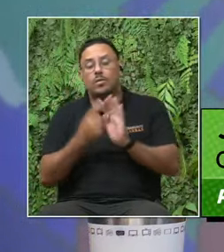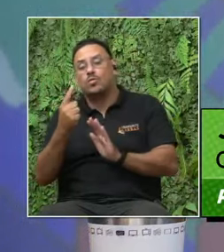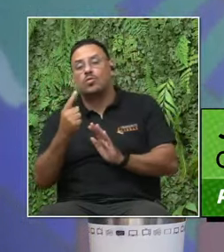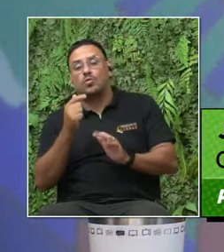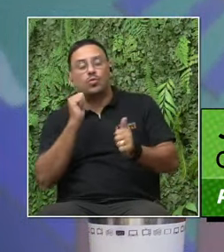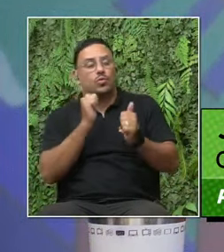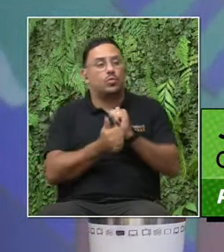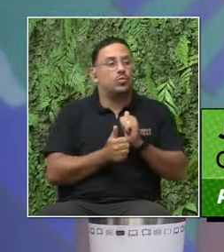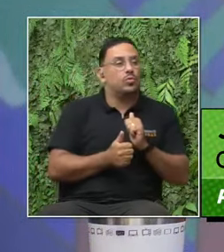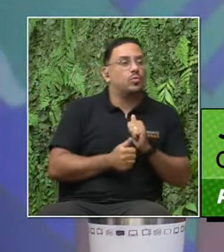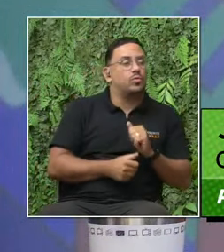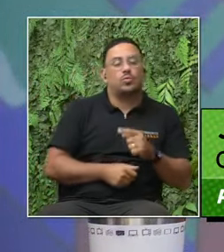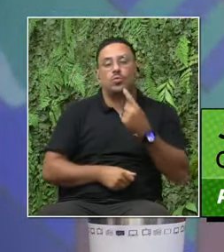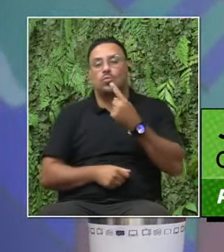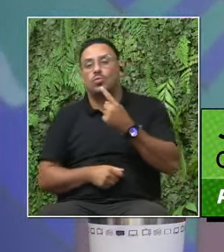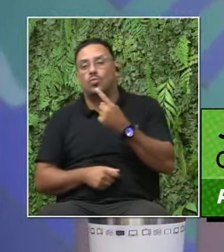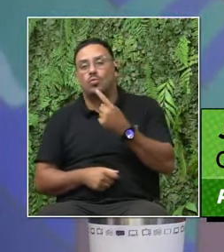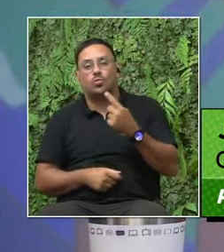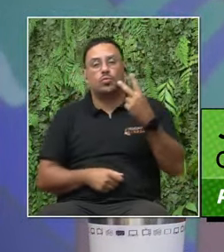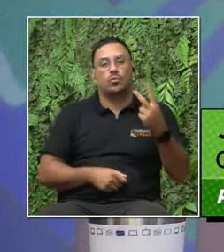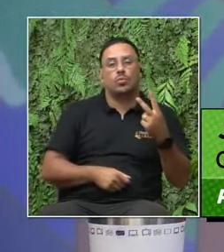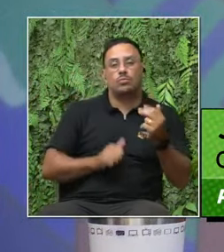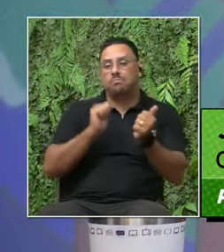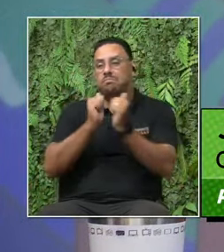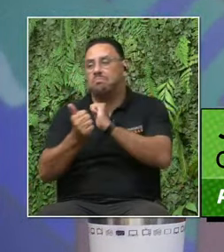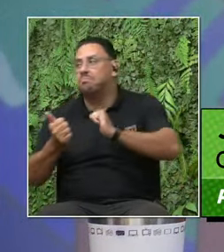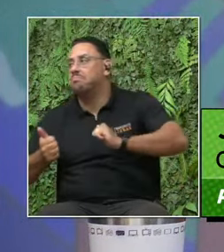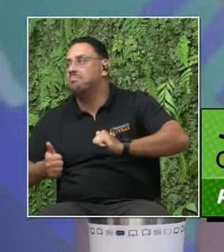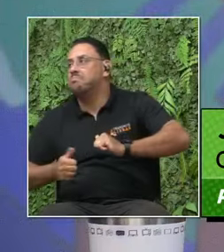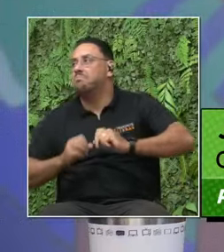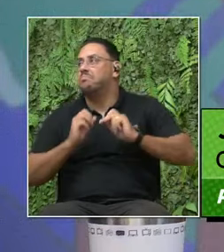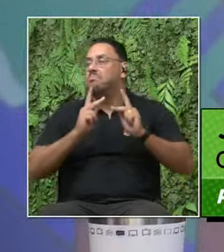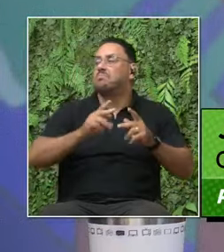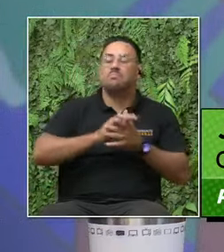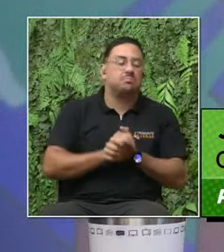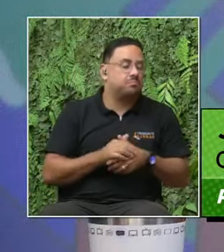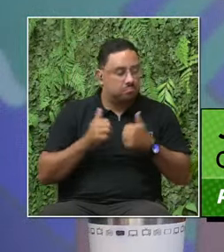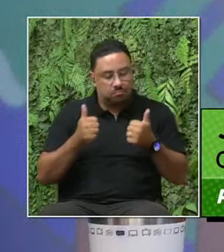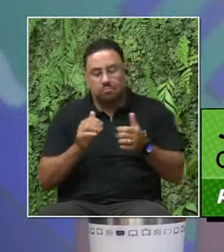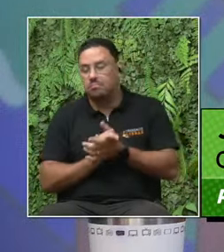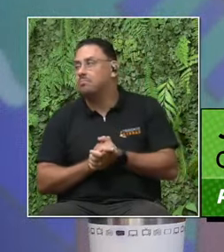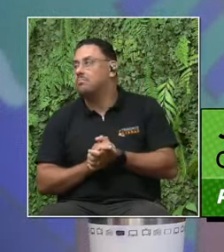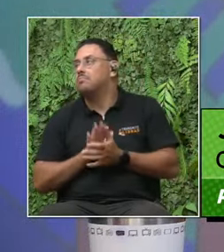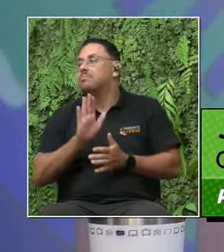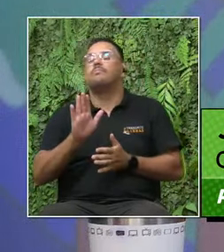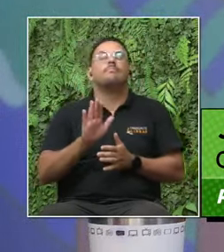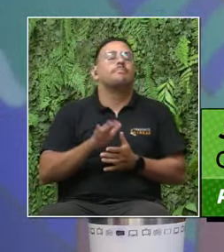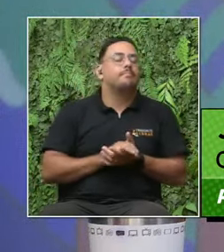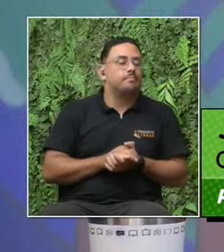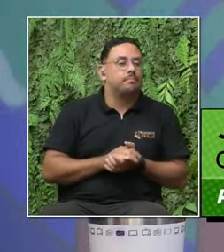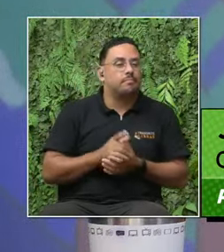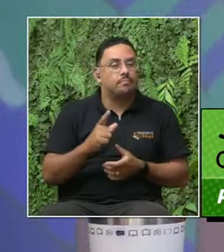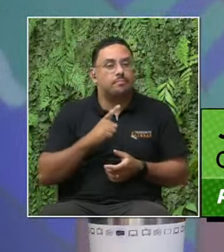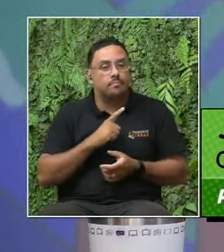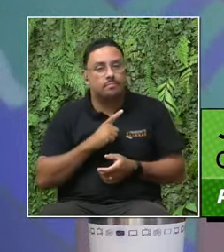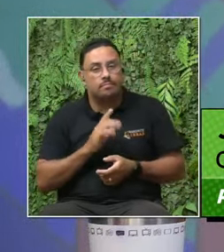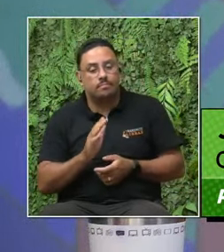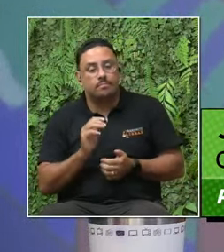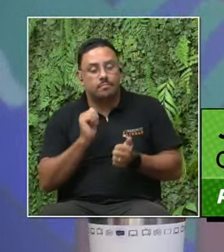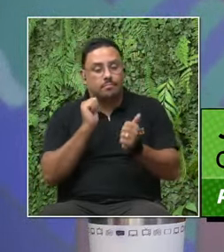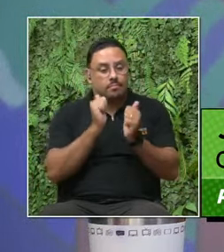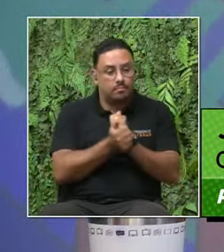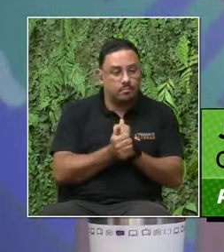ah mas um torneio revela um jogador né OK beleza né mas assim quando tem o jogo